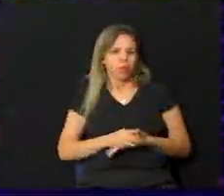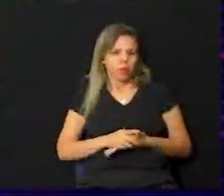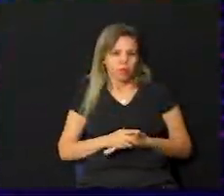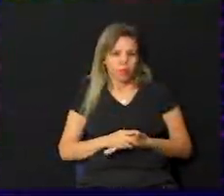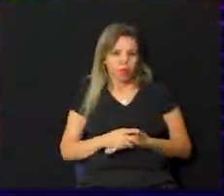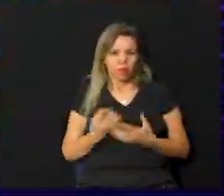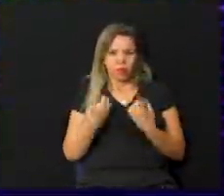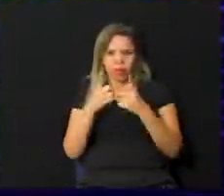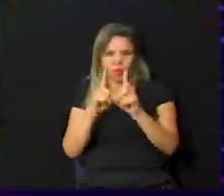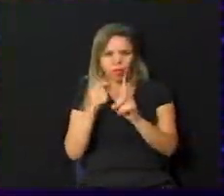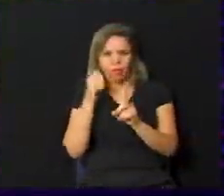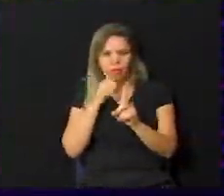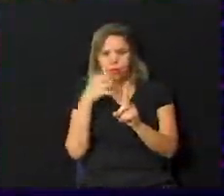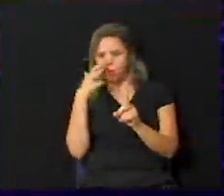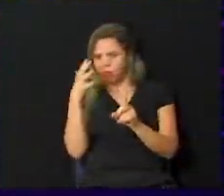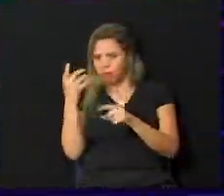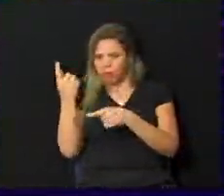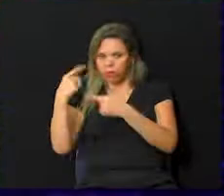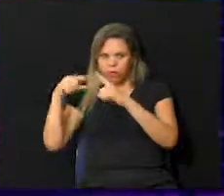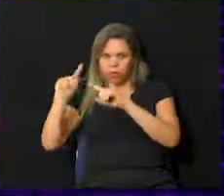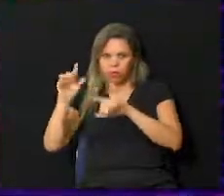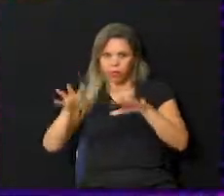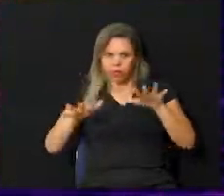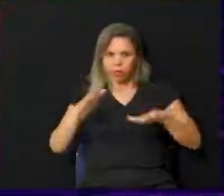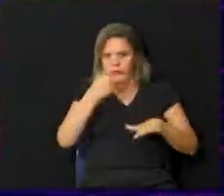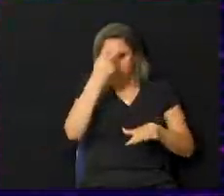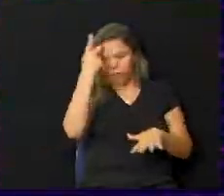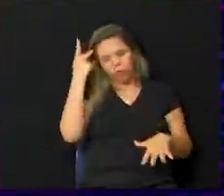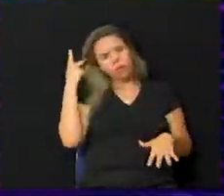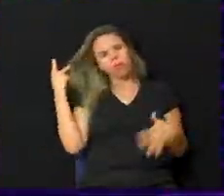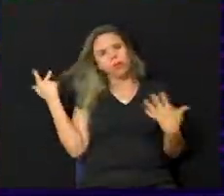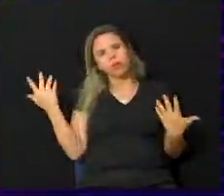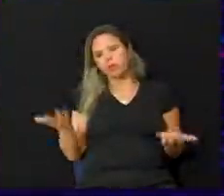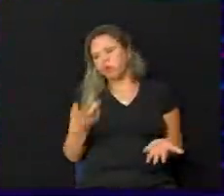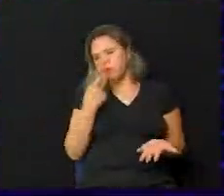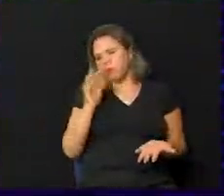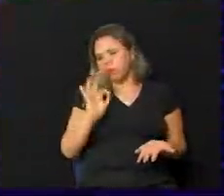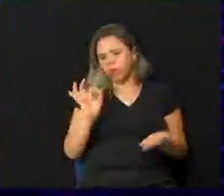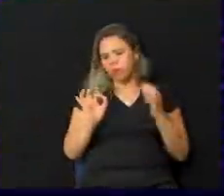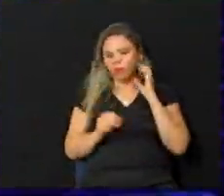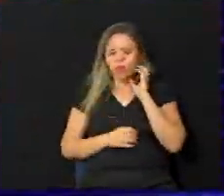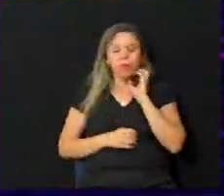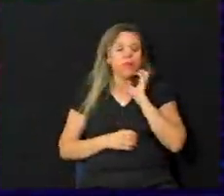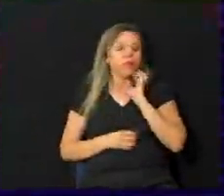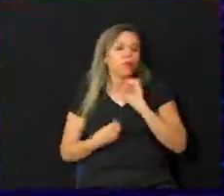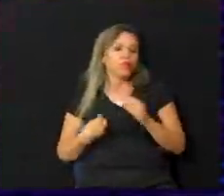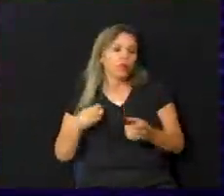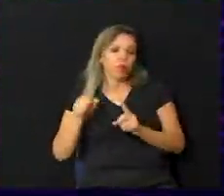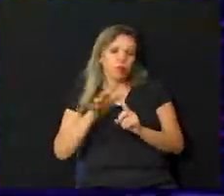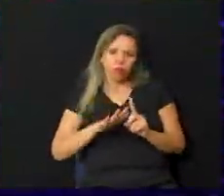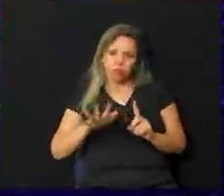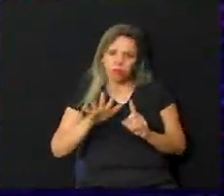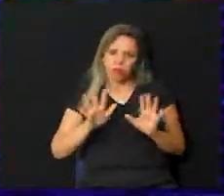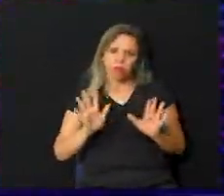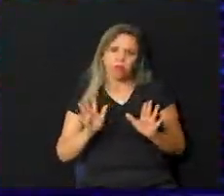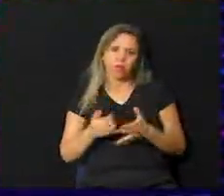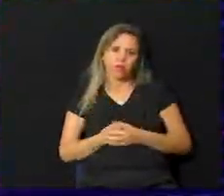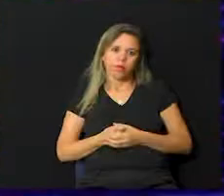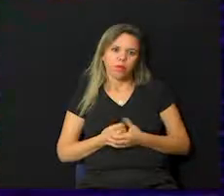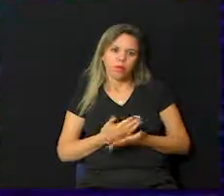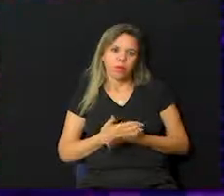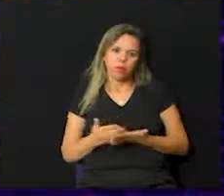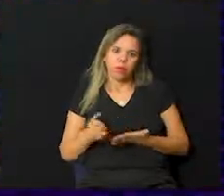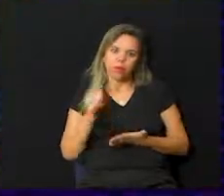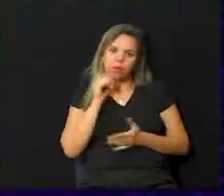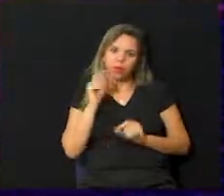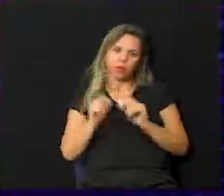sobre romance entre mulheres, que é uma coisa linda e revolucionária, muitas vezes as pessoas não falam sobre, né? Porque a gente vive numa sociedade que introduz